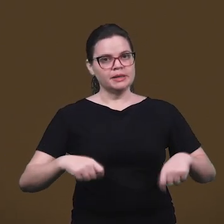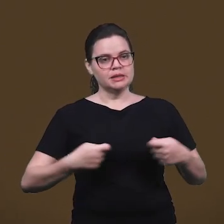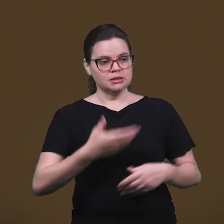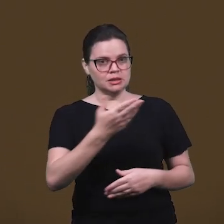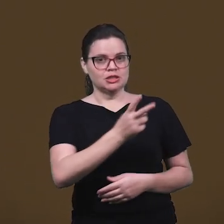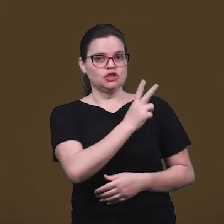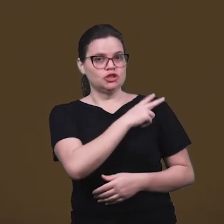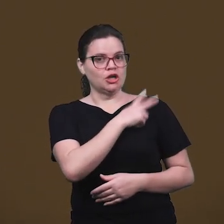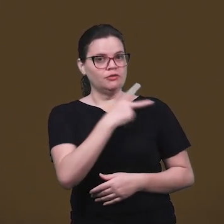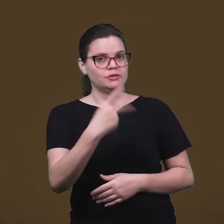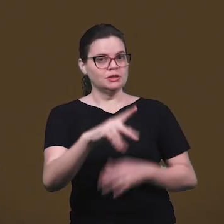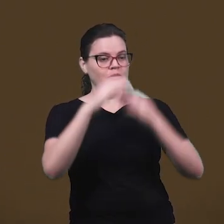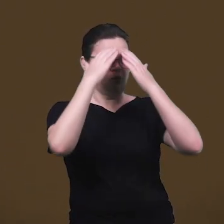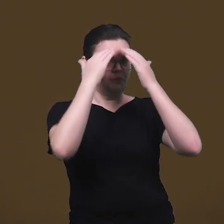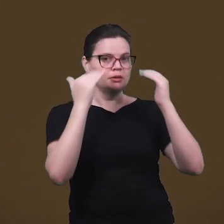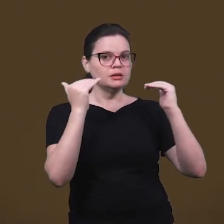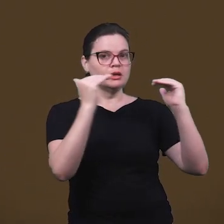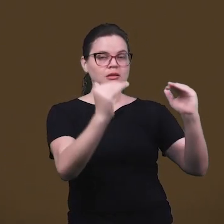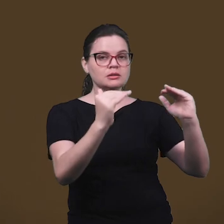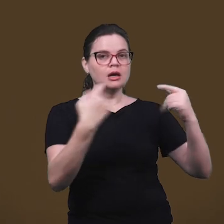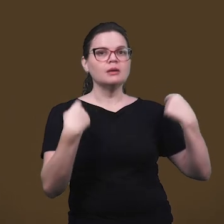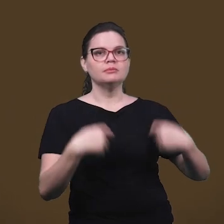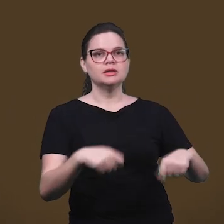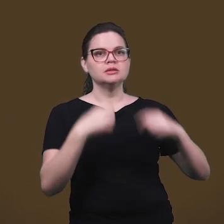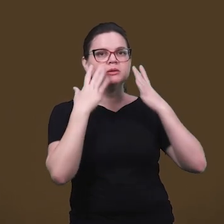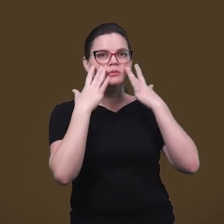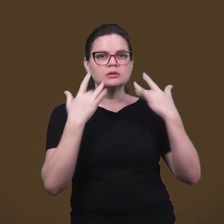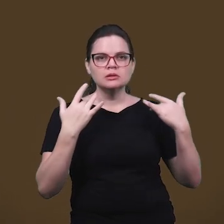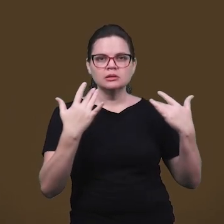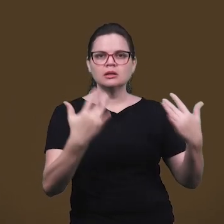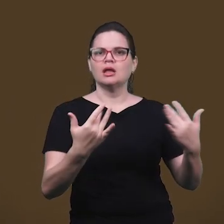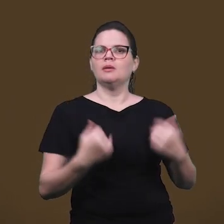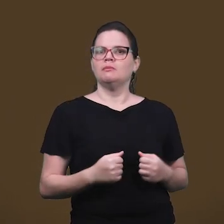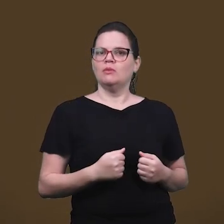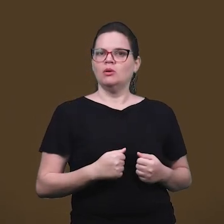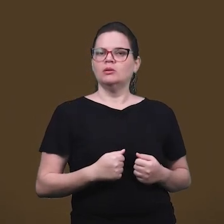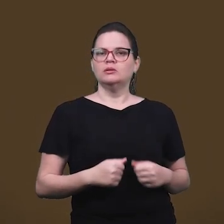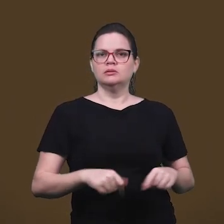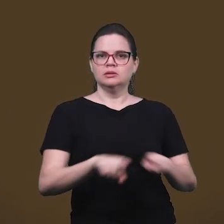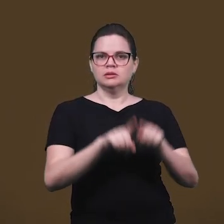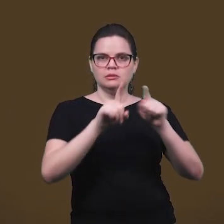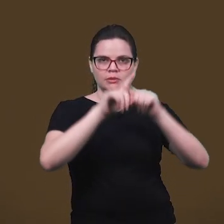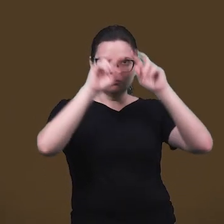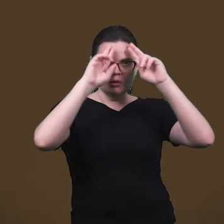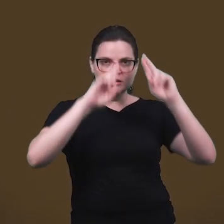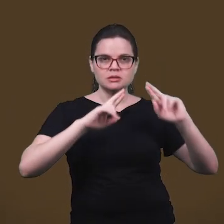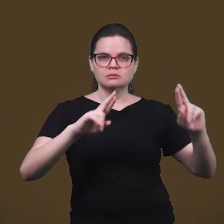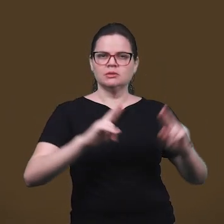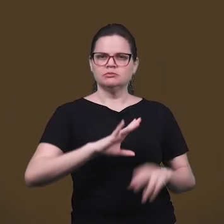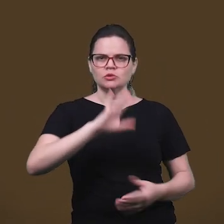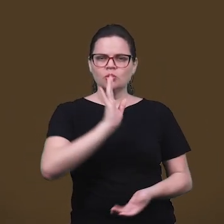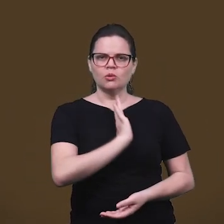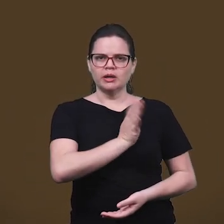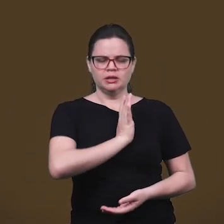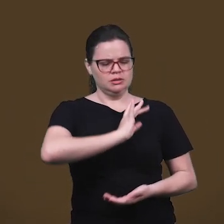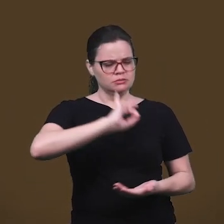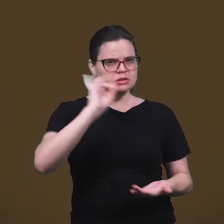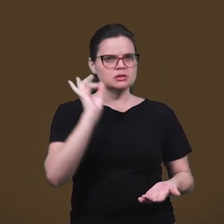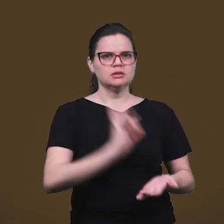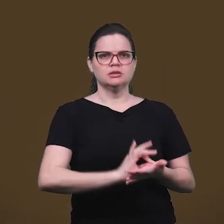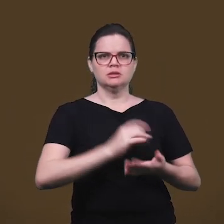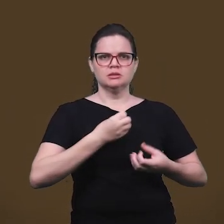senhores, segundo a carne, com temor e tremor, na sinceridade de vosso